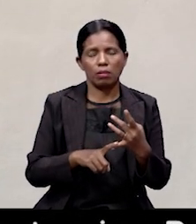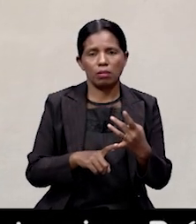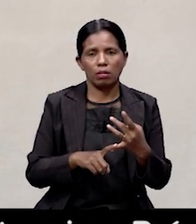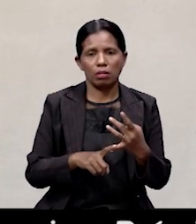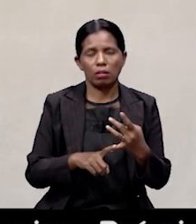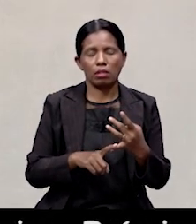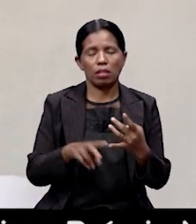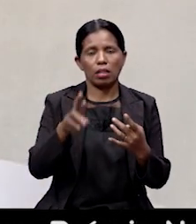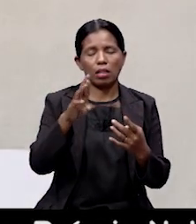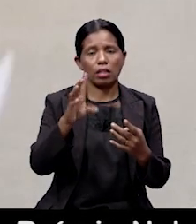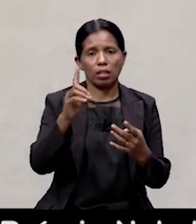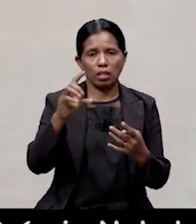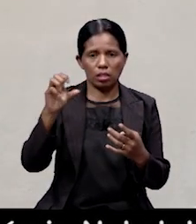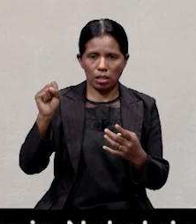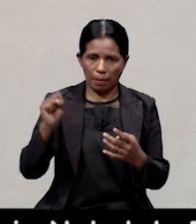RDC.